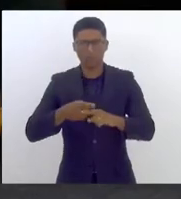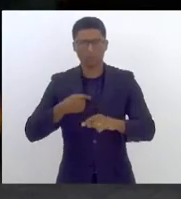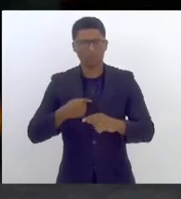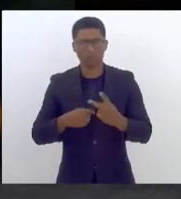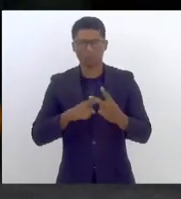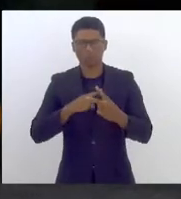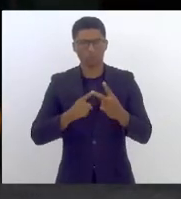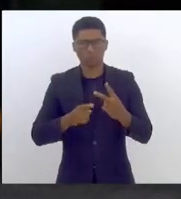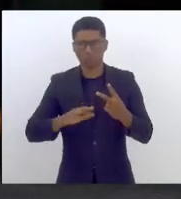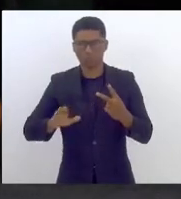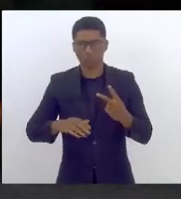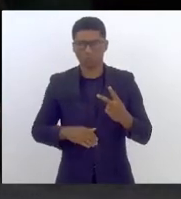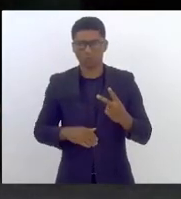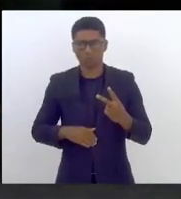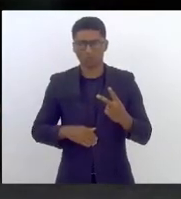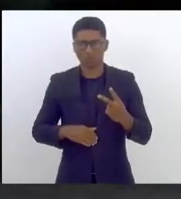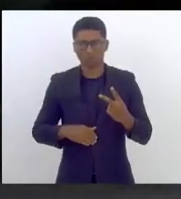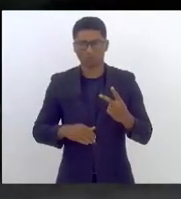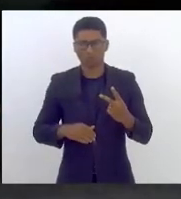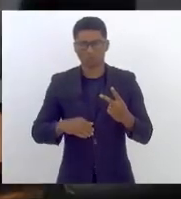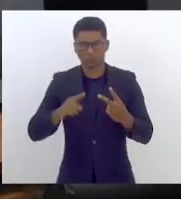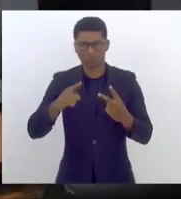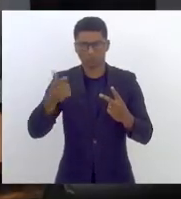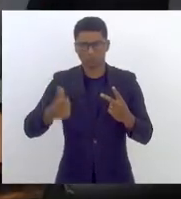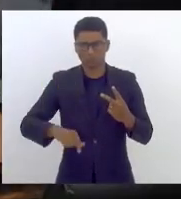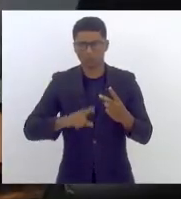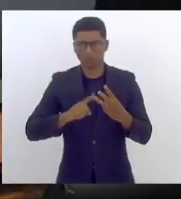só se tem alguma repetida